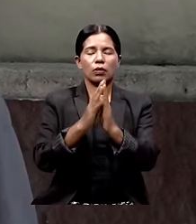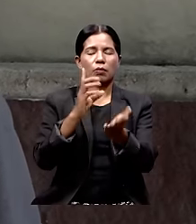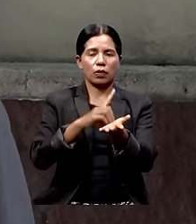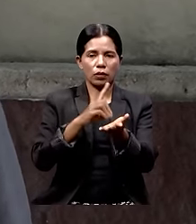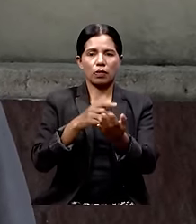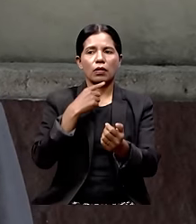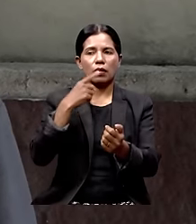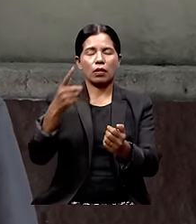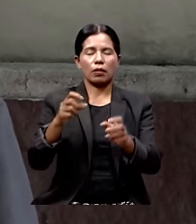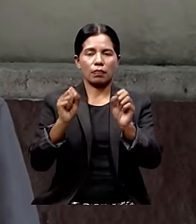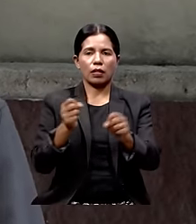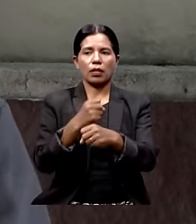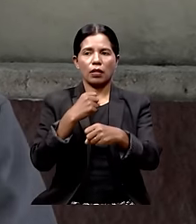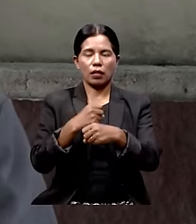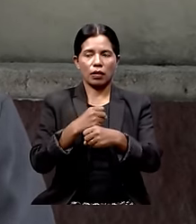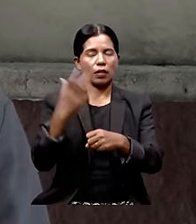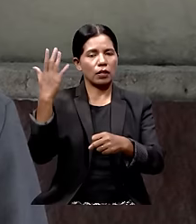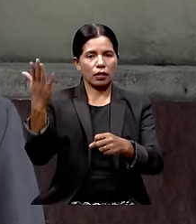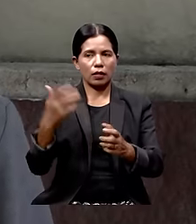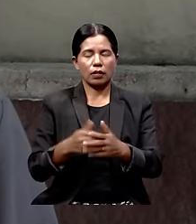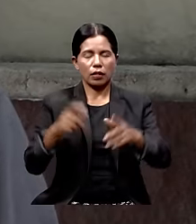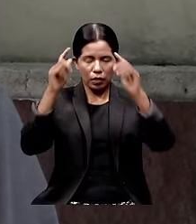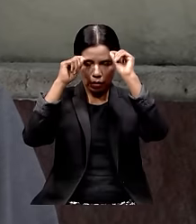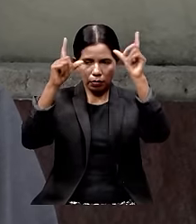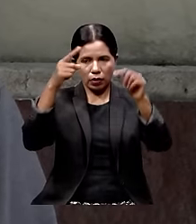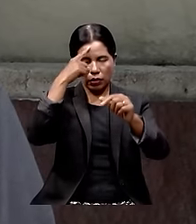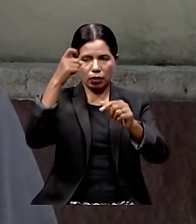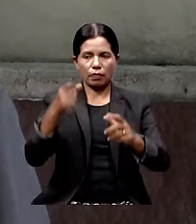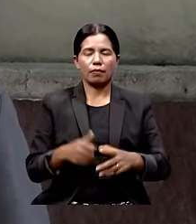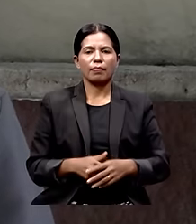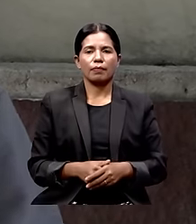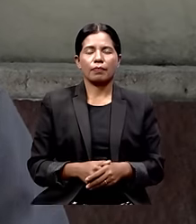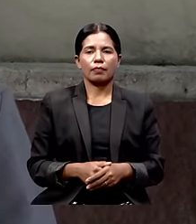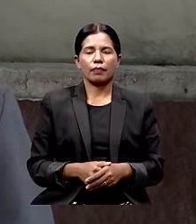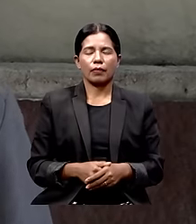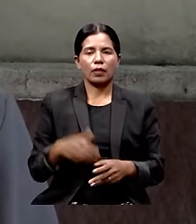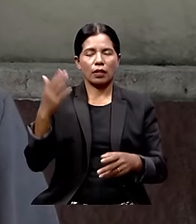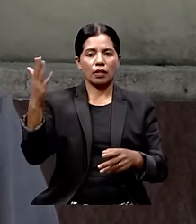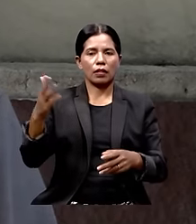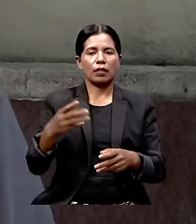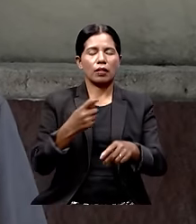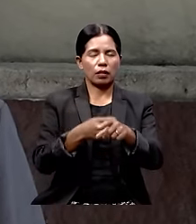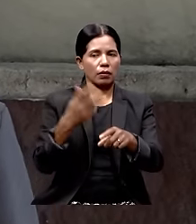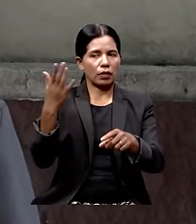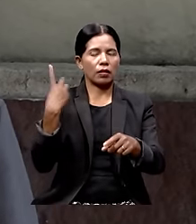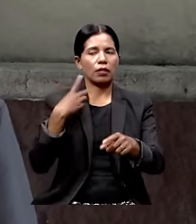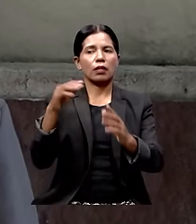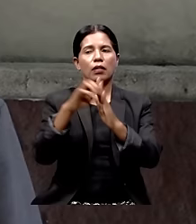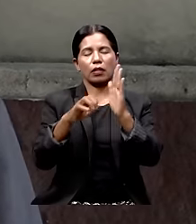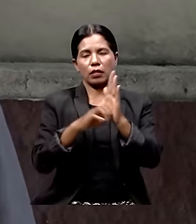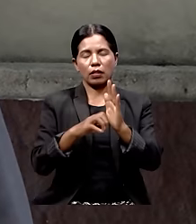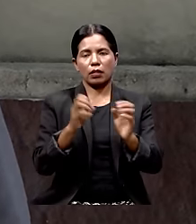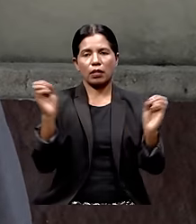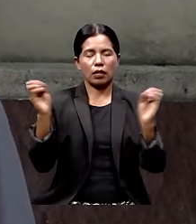yang ne beli halo tratamento ya Timor tamba ia neste momento ne ba ten estado la consegue